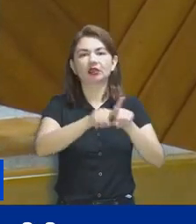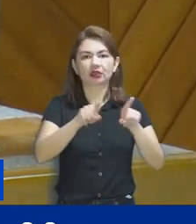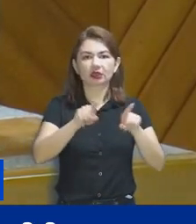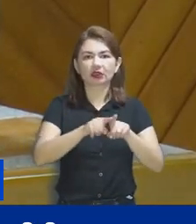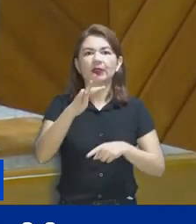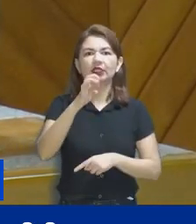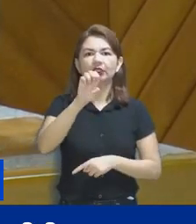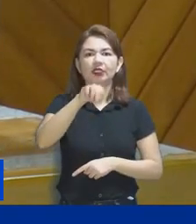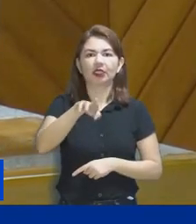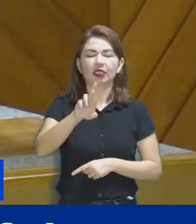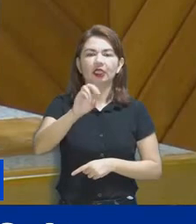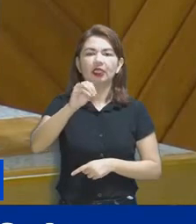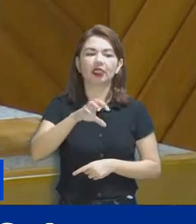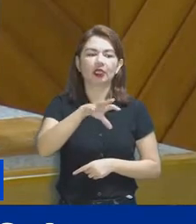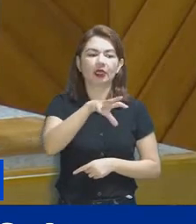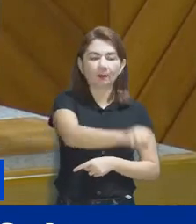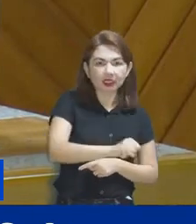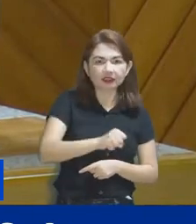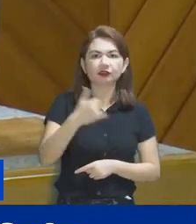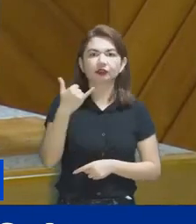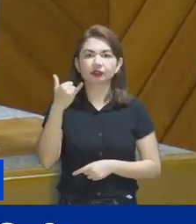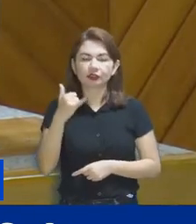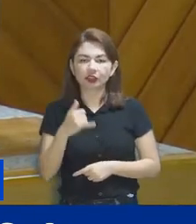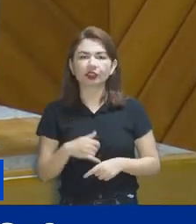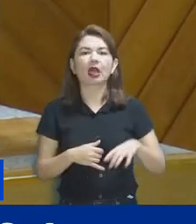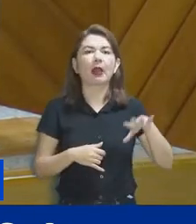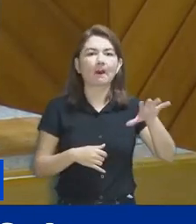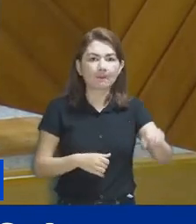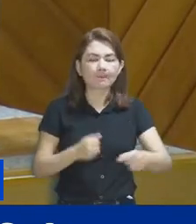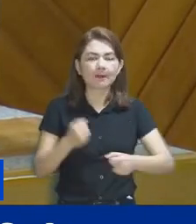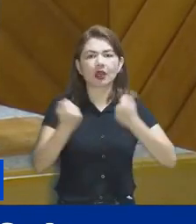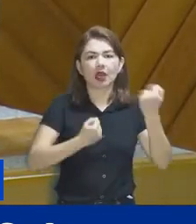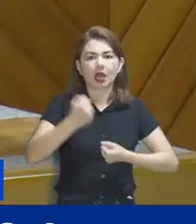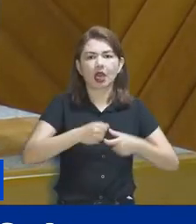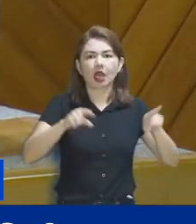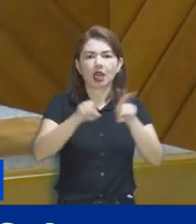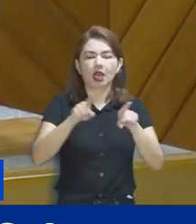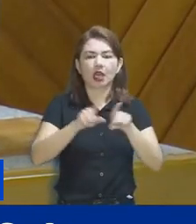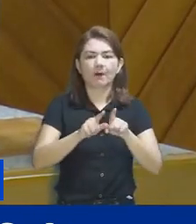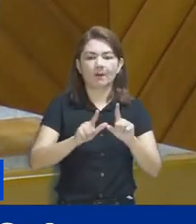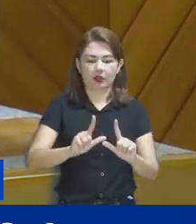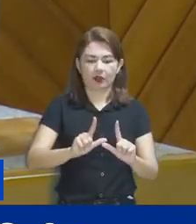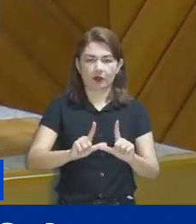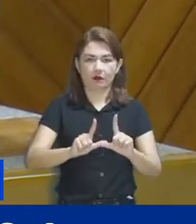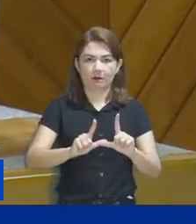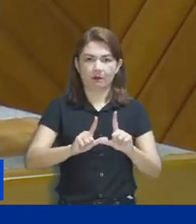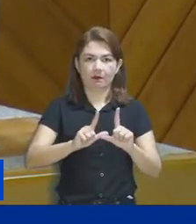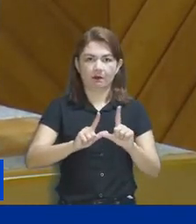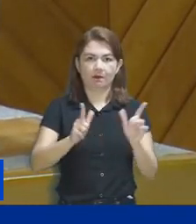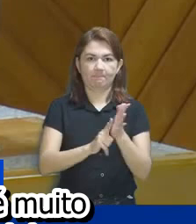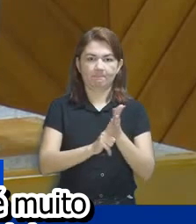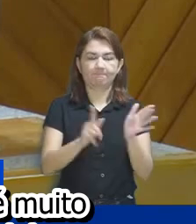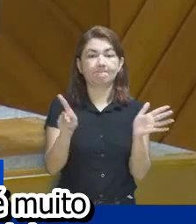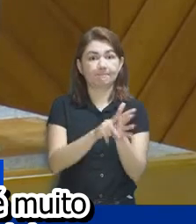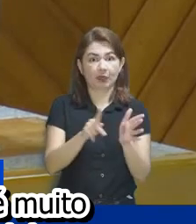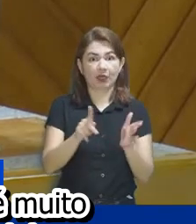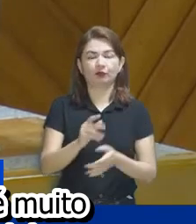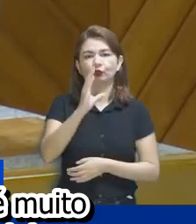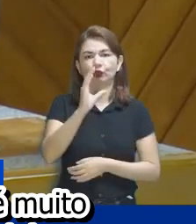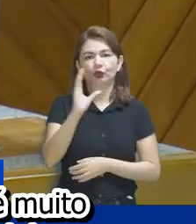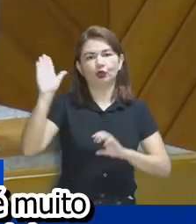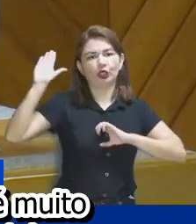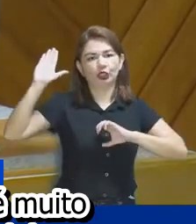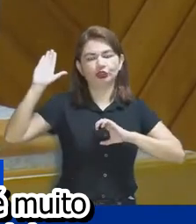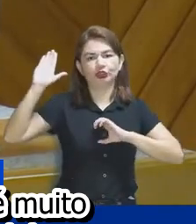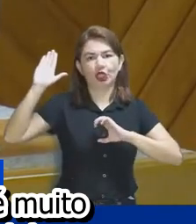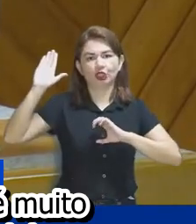de um aparelho celular, de um automóvel e do panfleto do candidato Diogo Sênior. Qual é a